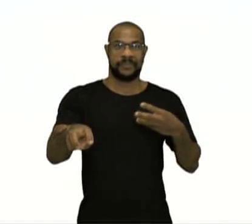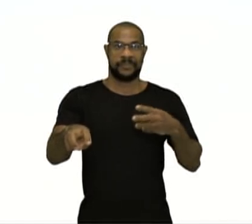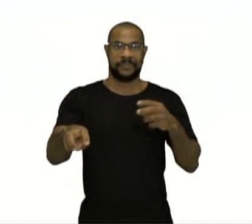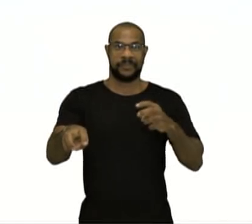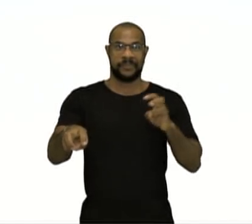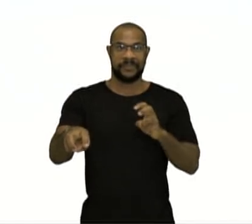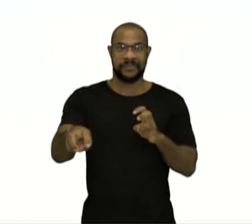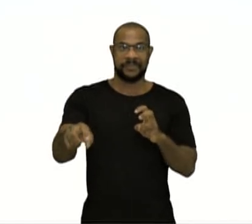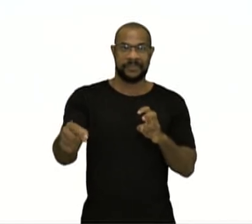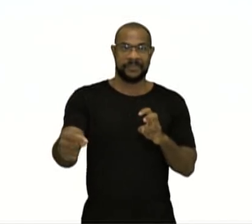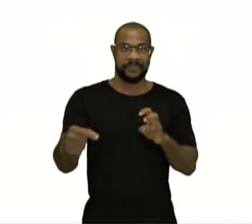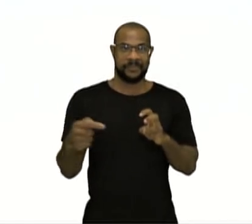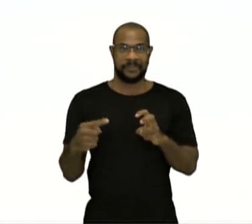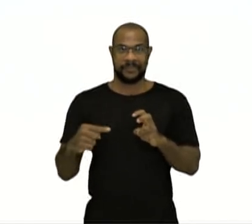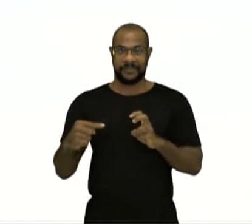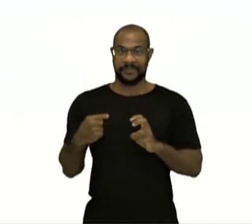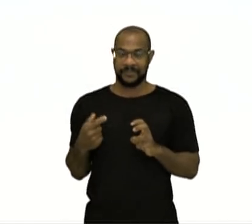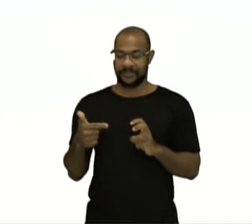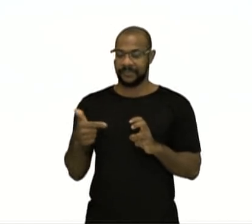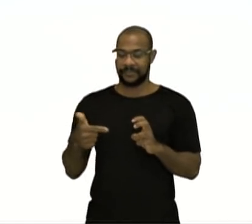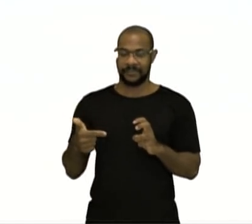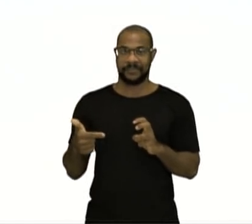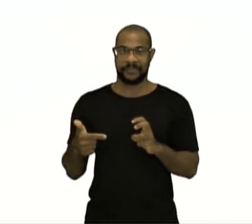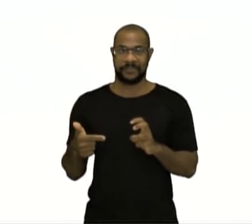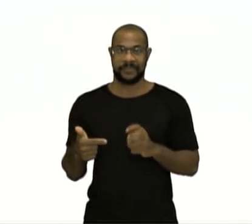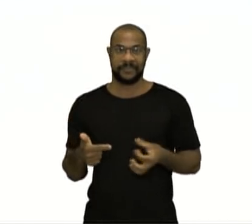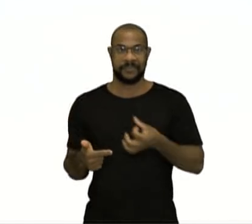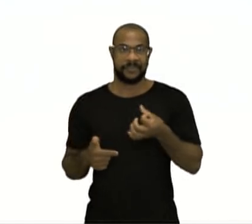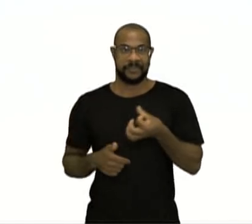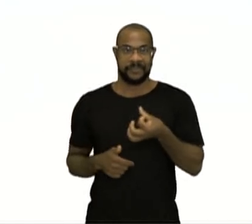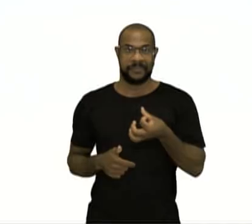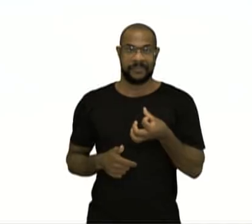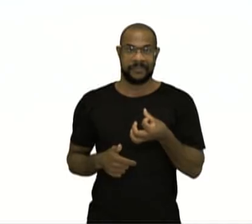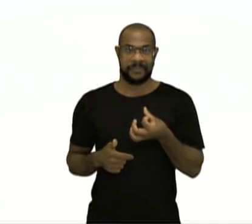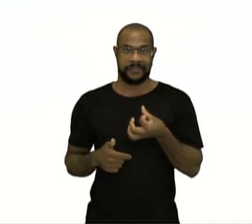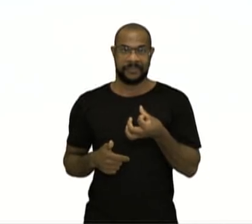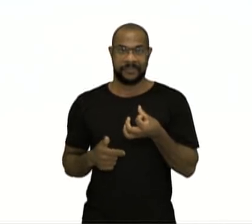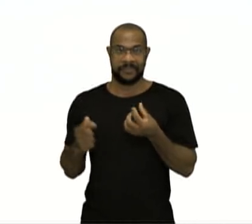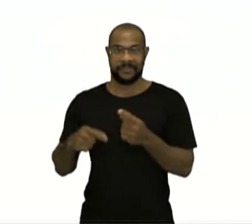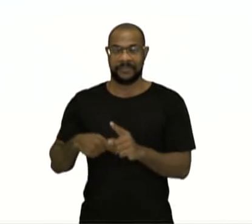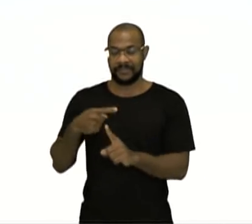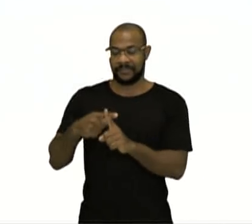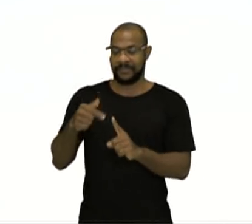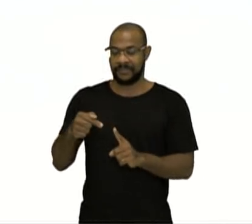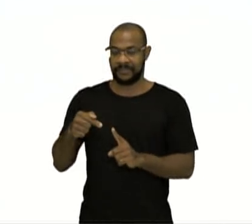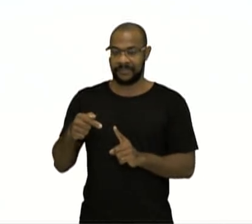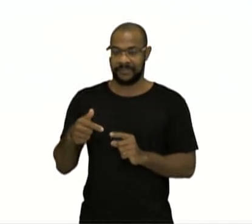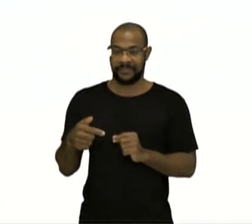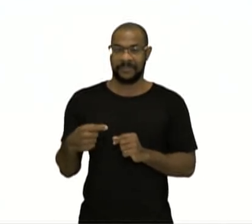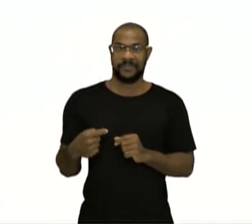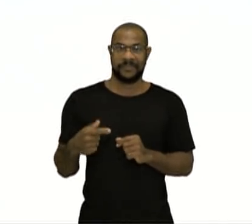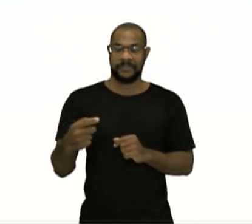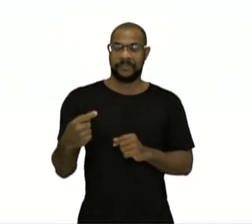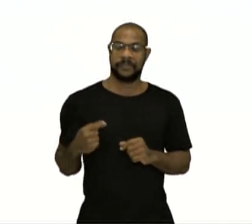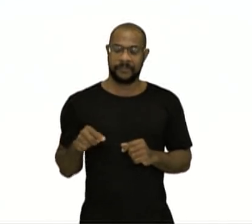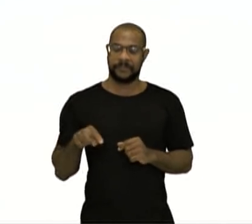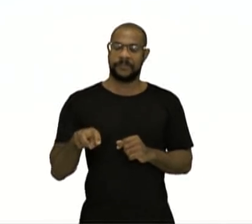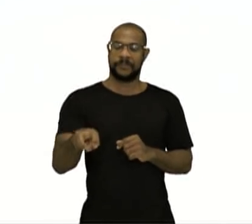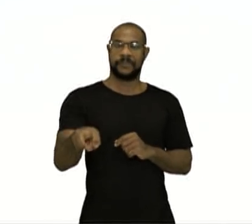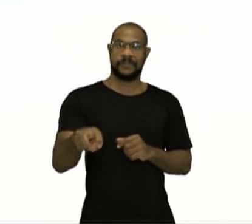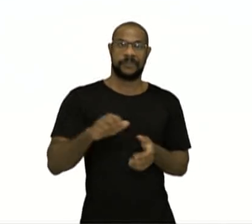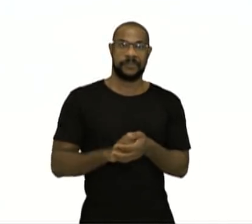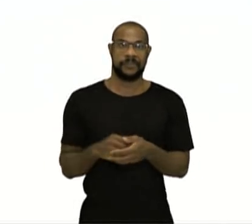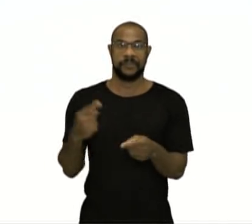retrocedeu, menos 22 e na sexta, mais 7. Então, vocês vão ter que montar aqui uma expressão com essas